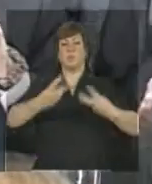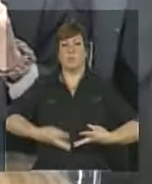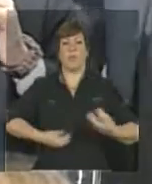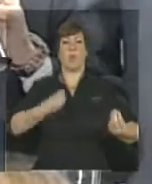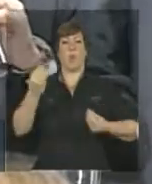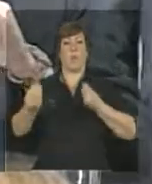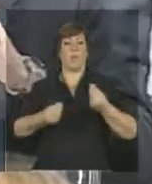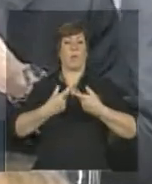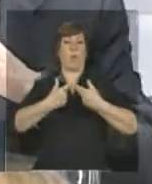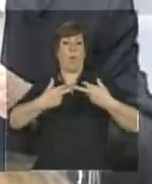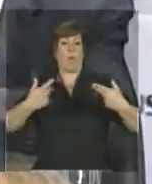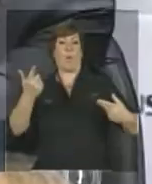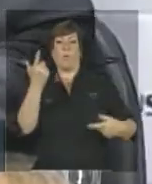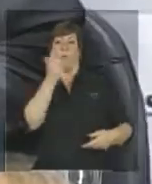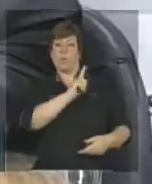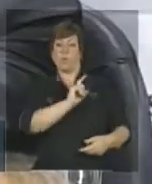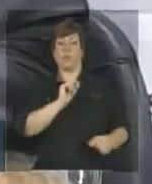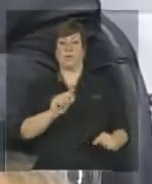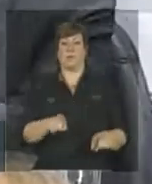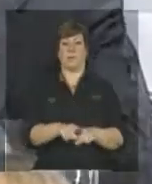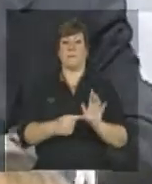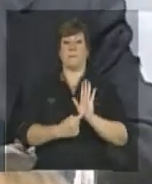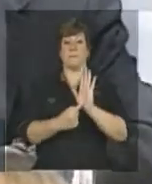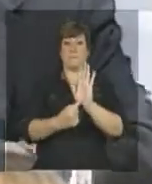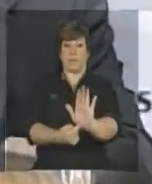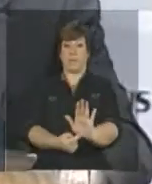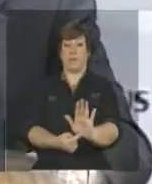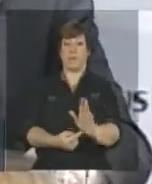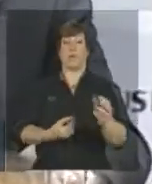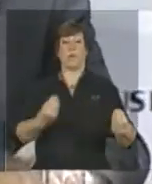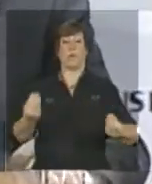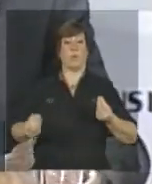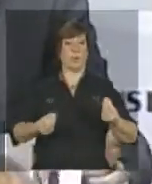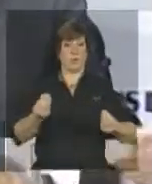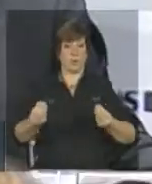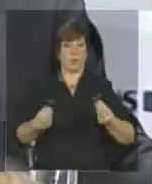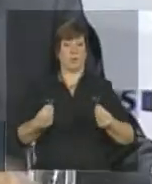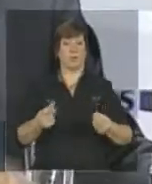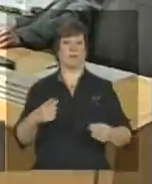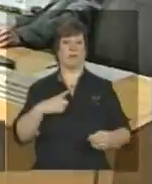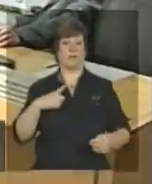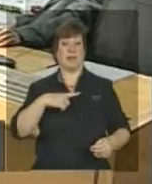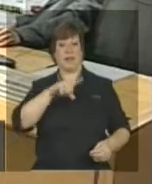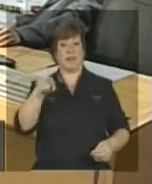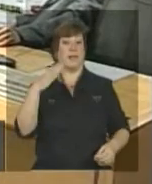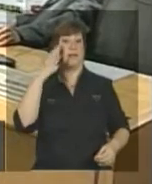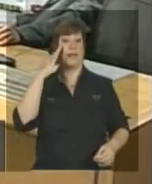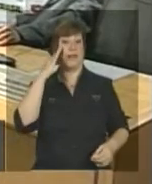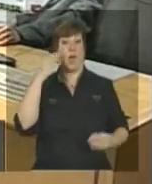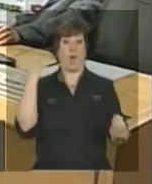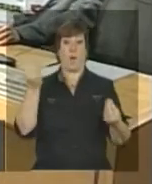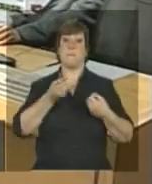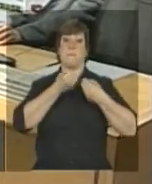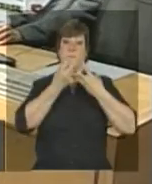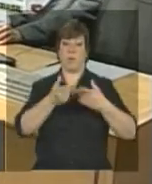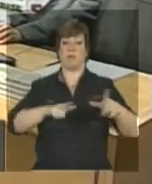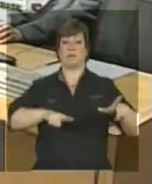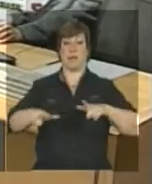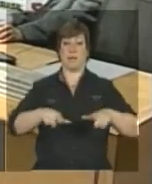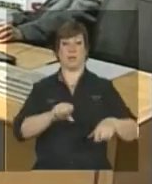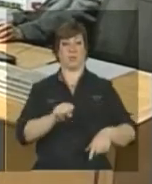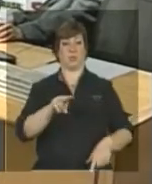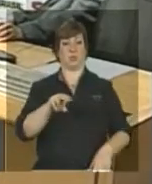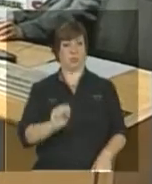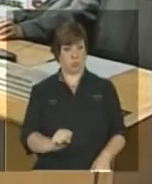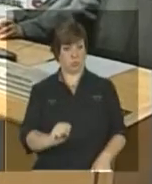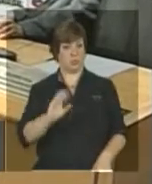e a própria realidade dos fatos que demonstram a pujança do nosso sistema de saúde brasileiro, sobretudo